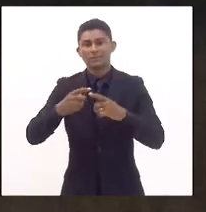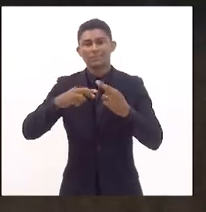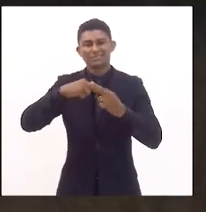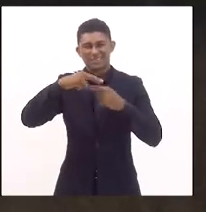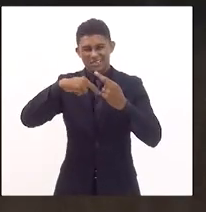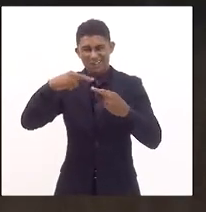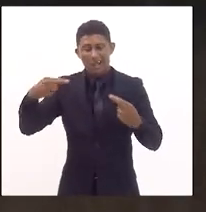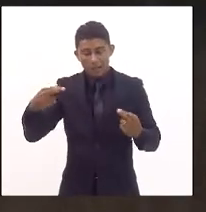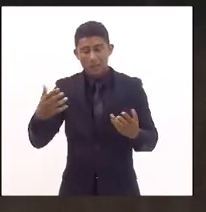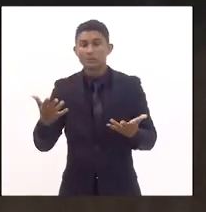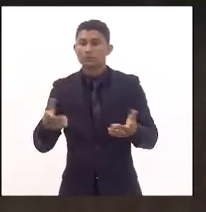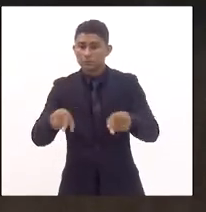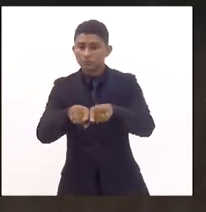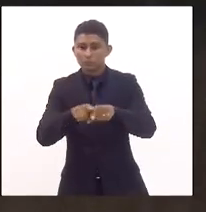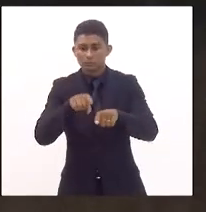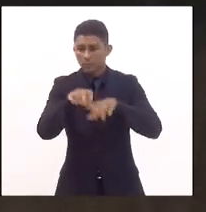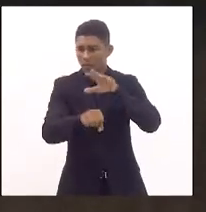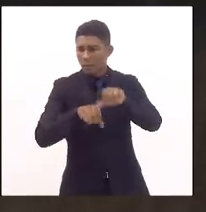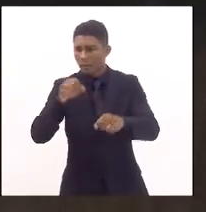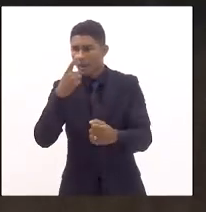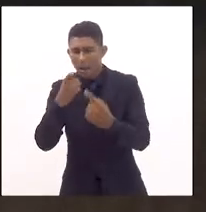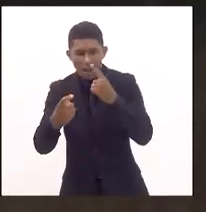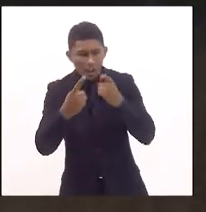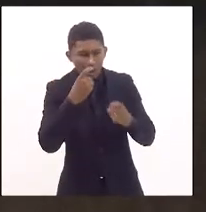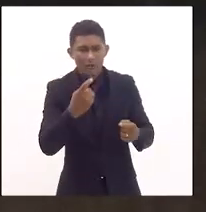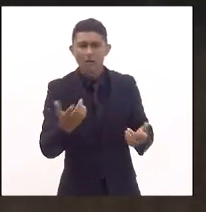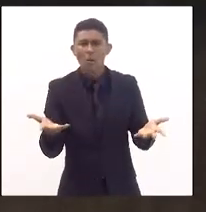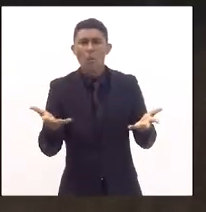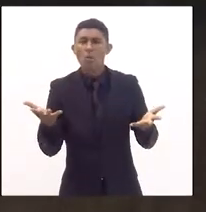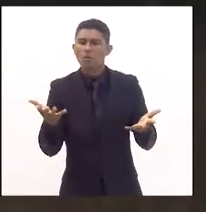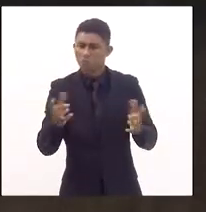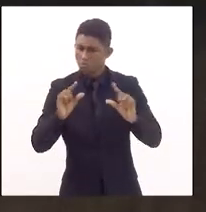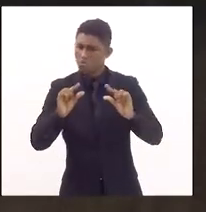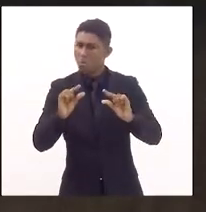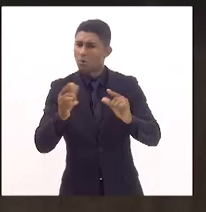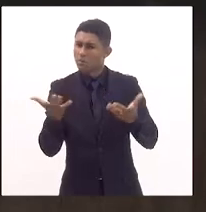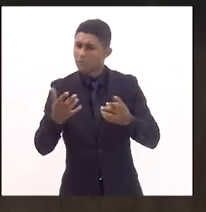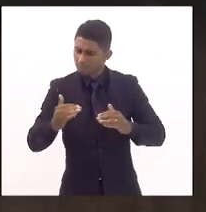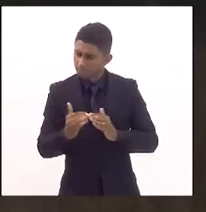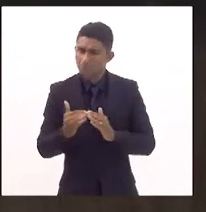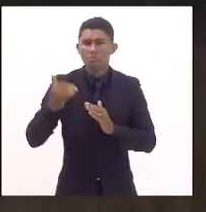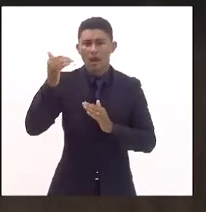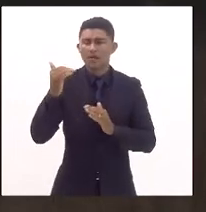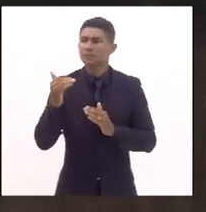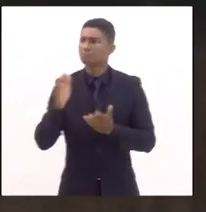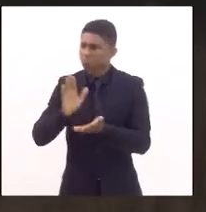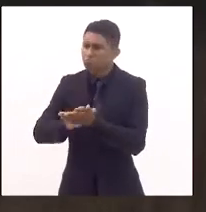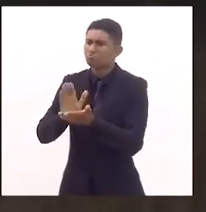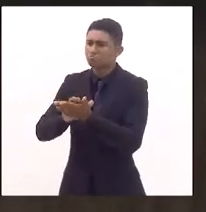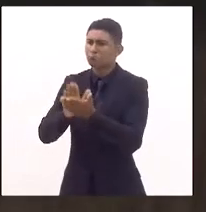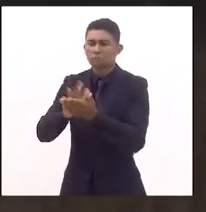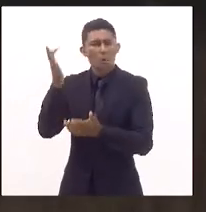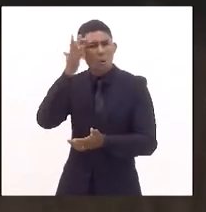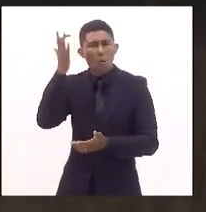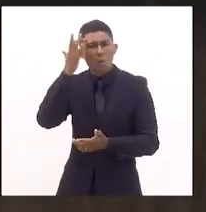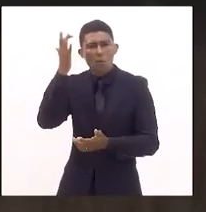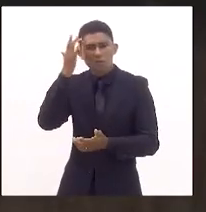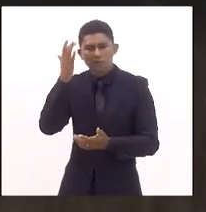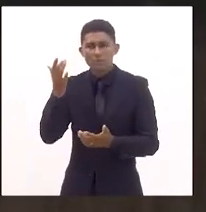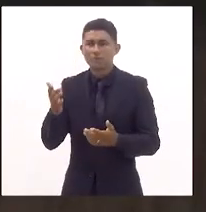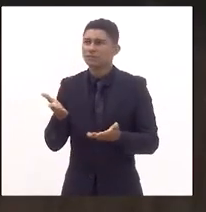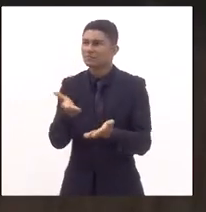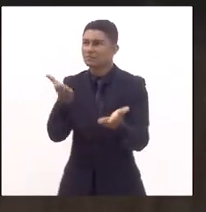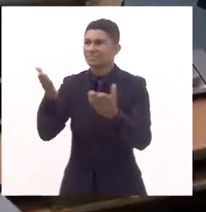reciclagem, coleta seletiva, é muito, muito baixo. Parabéns, viva a consciência ecológica, viva